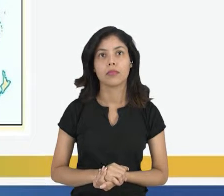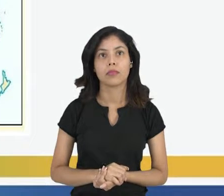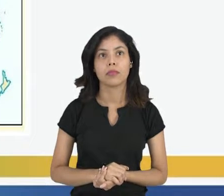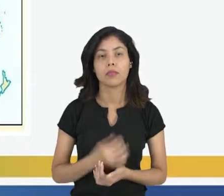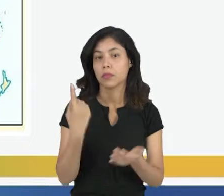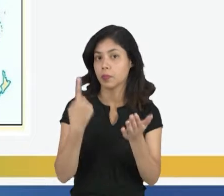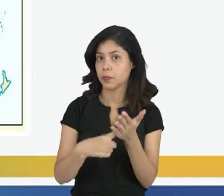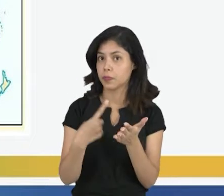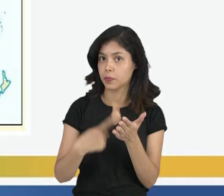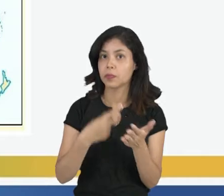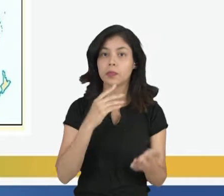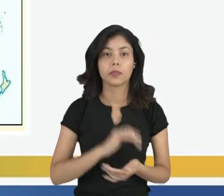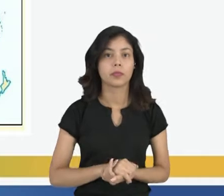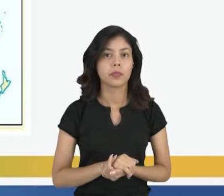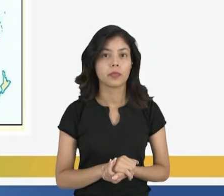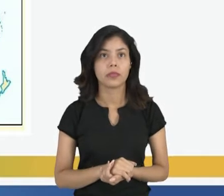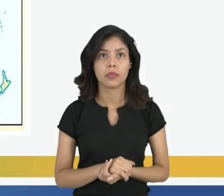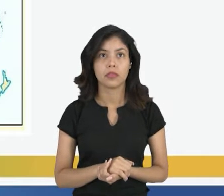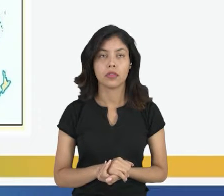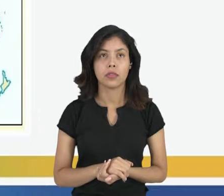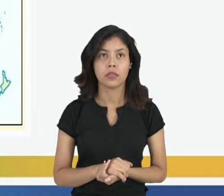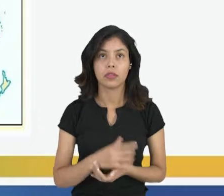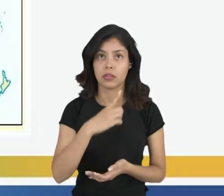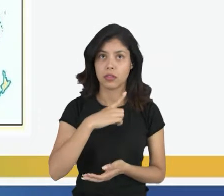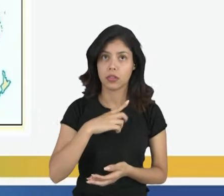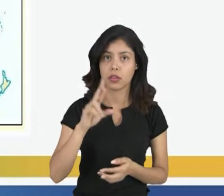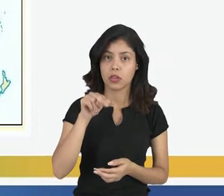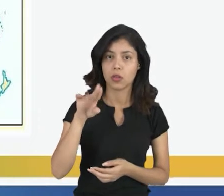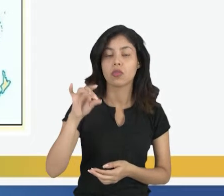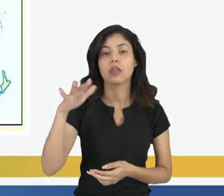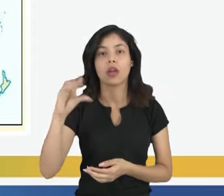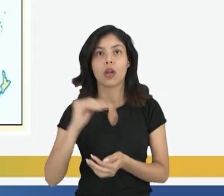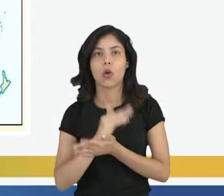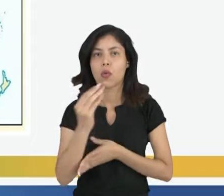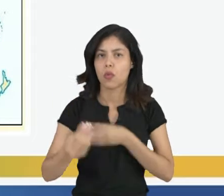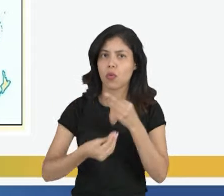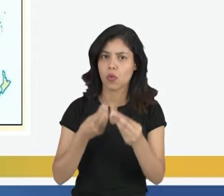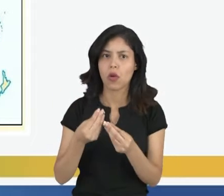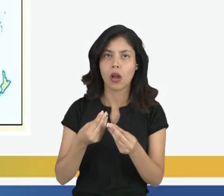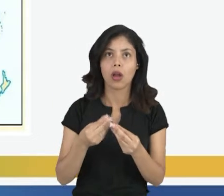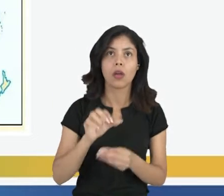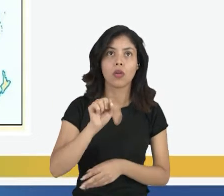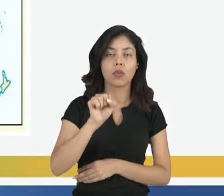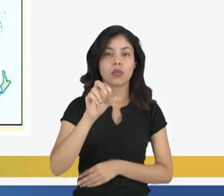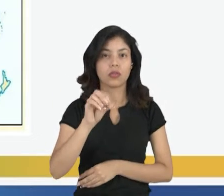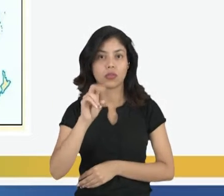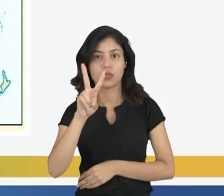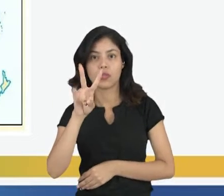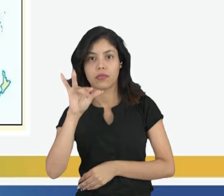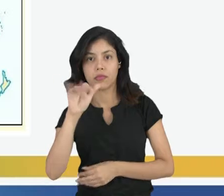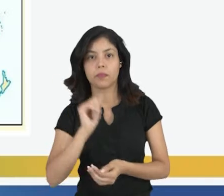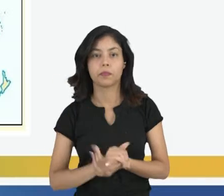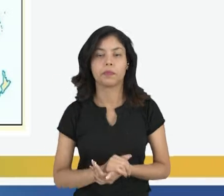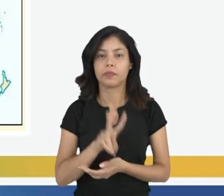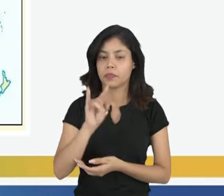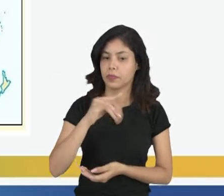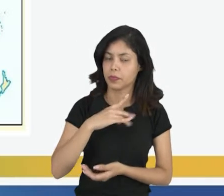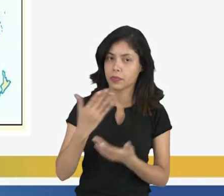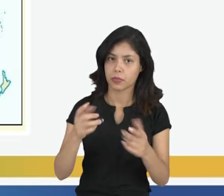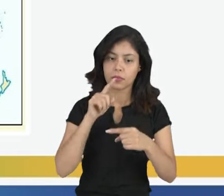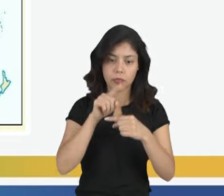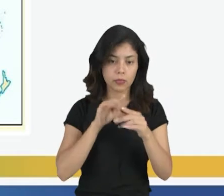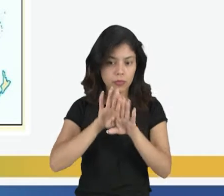Dos acordos, né, da União, que tem a União Soviética como o Pacto de Varsóvia. Então, a gente vai ter, então,